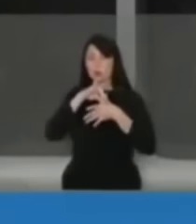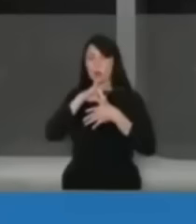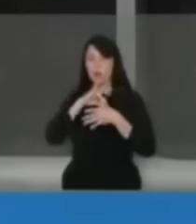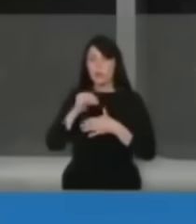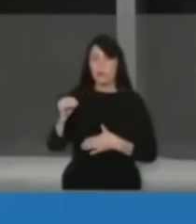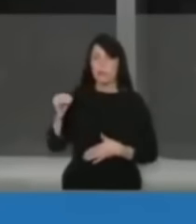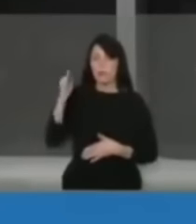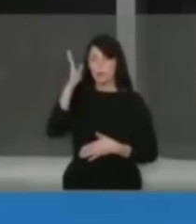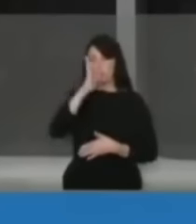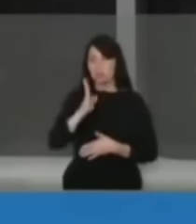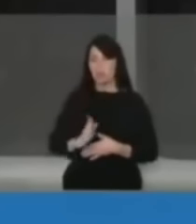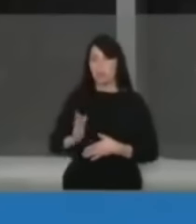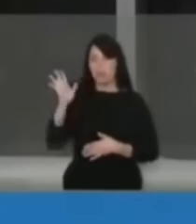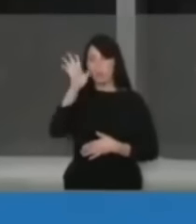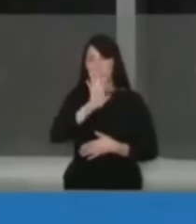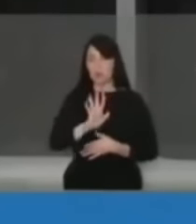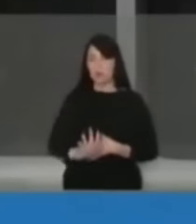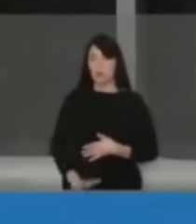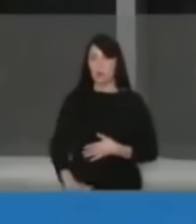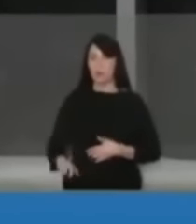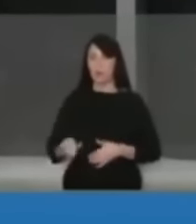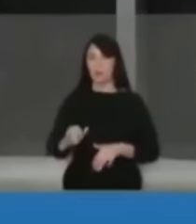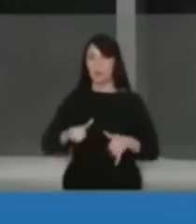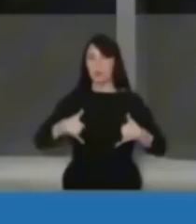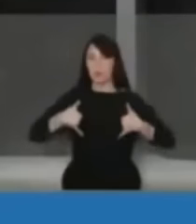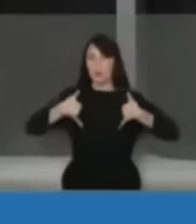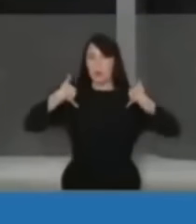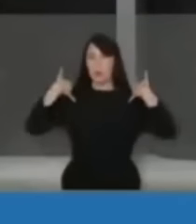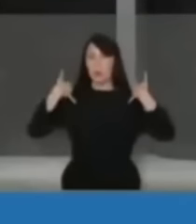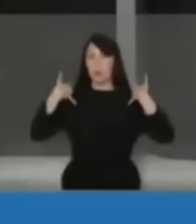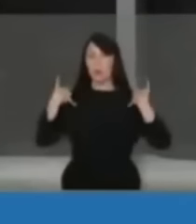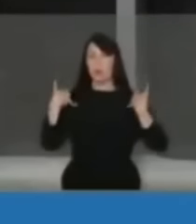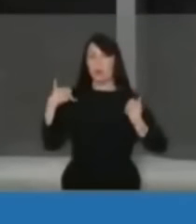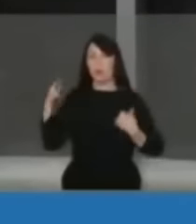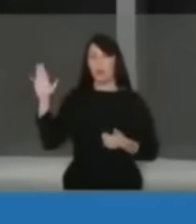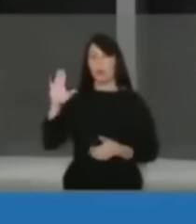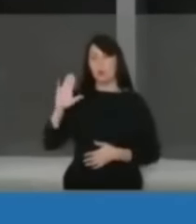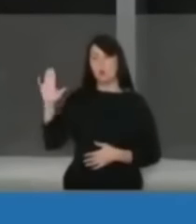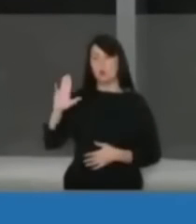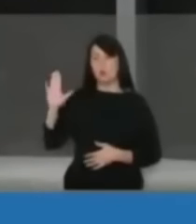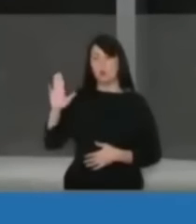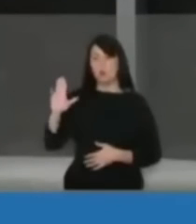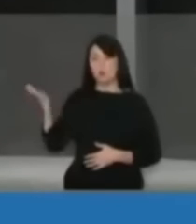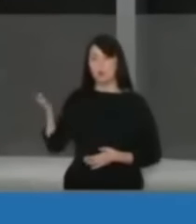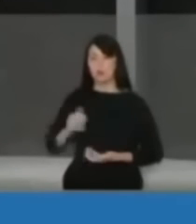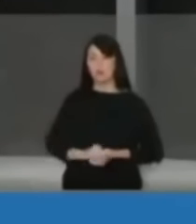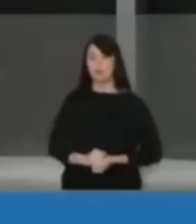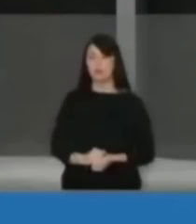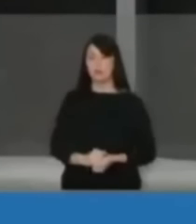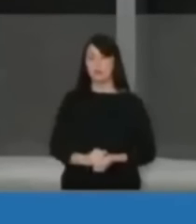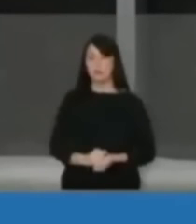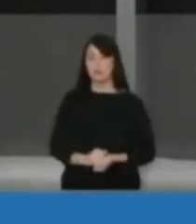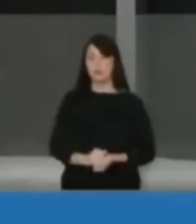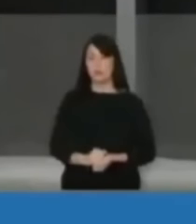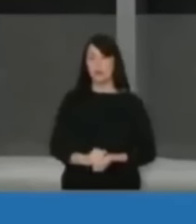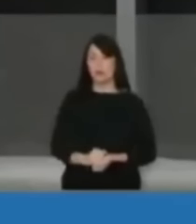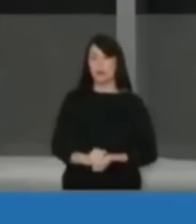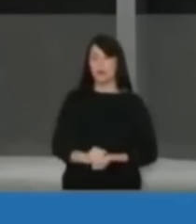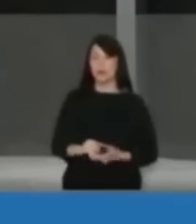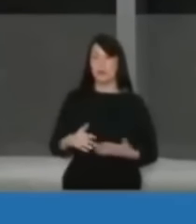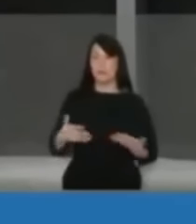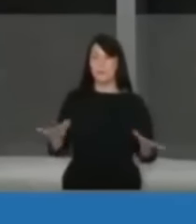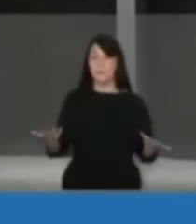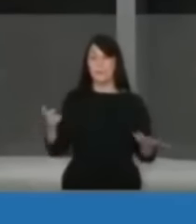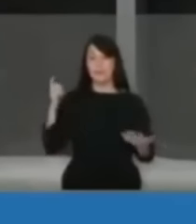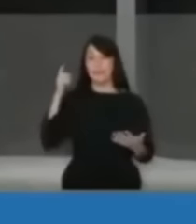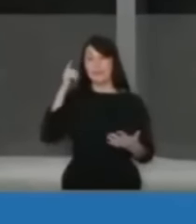nessa crise, eu tenho muito orgulho deste presidente que nós elegemos. Eu imagino se nós tivéssemos tido